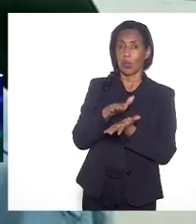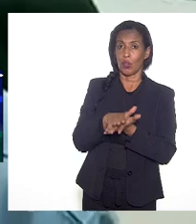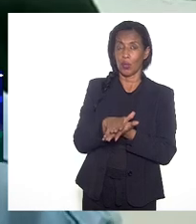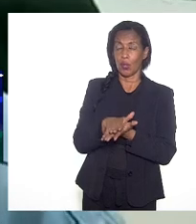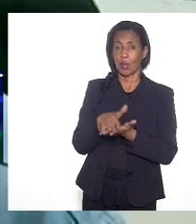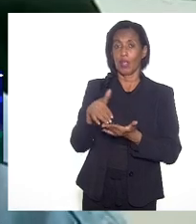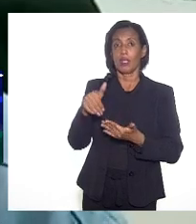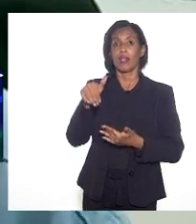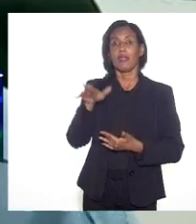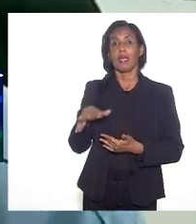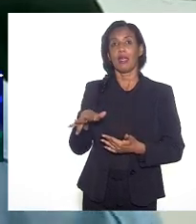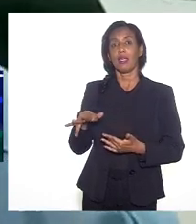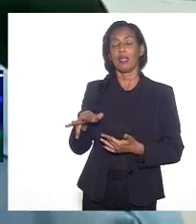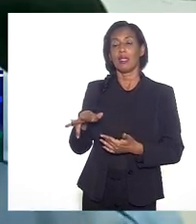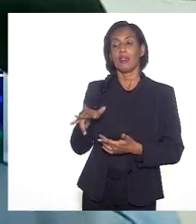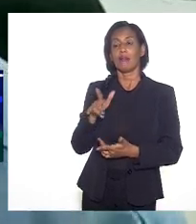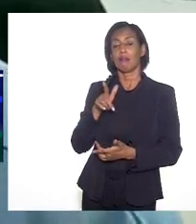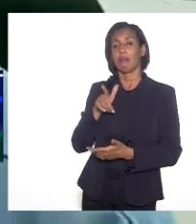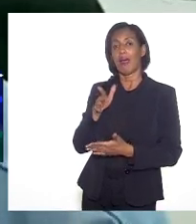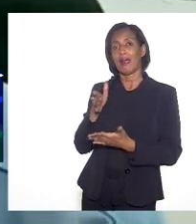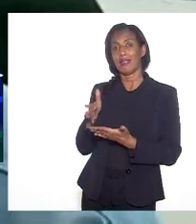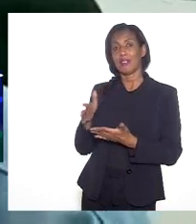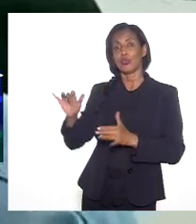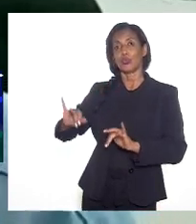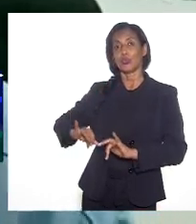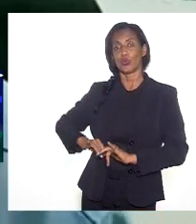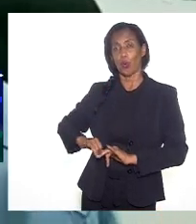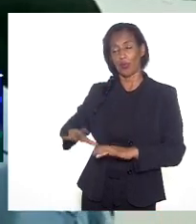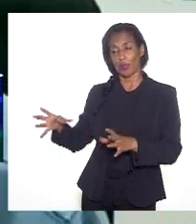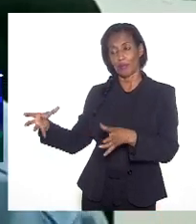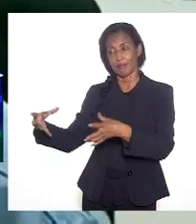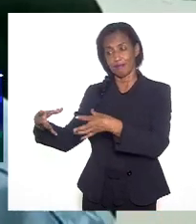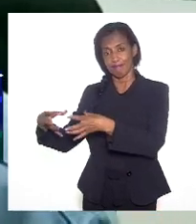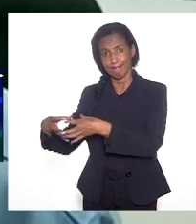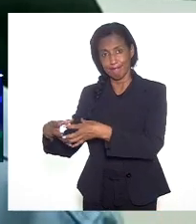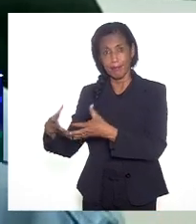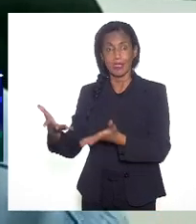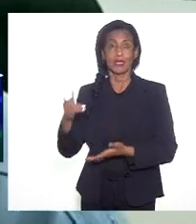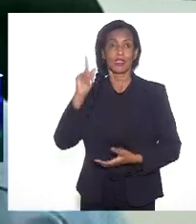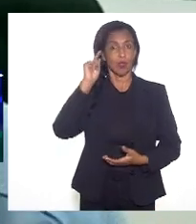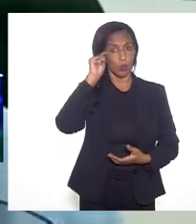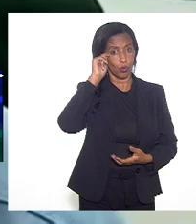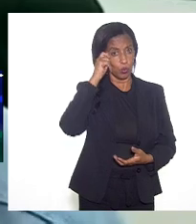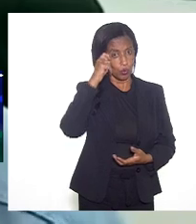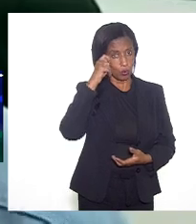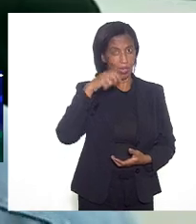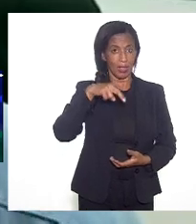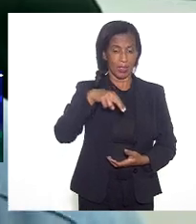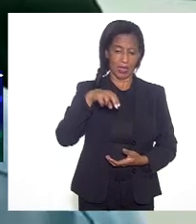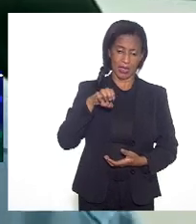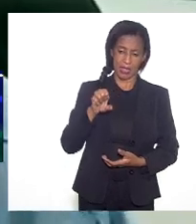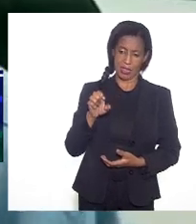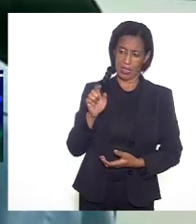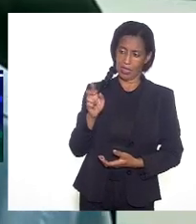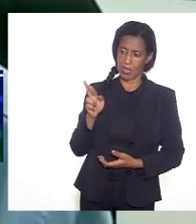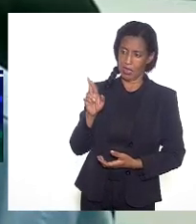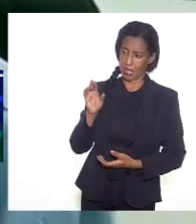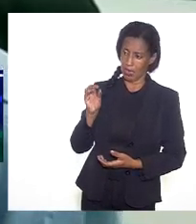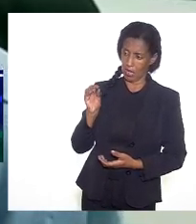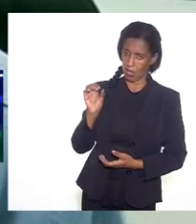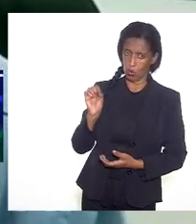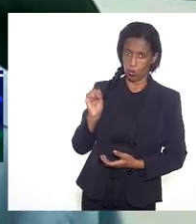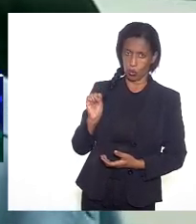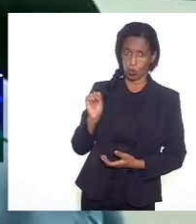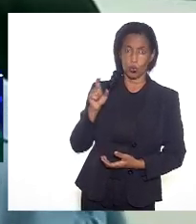mais atingidos, por serem lá a maioria, são os negros e pardos. Só